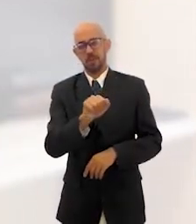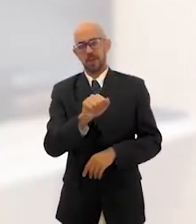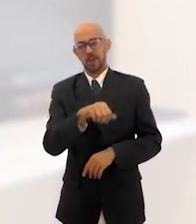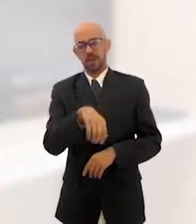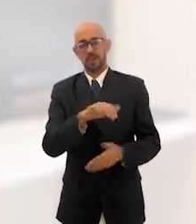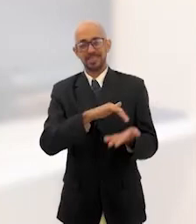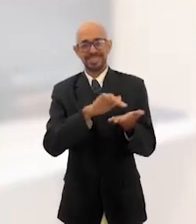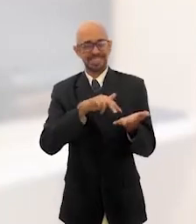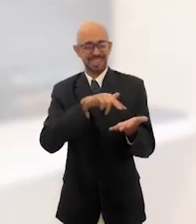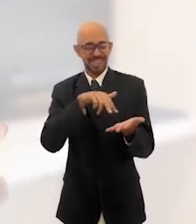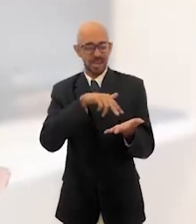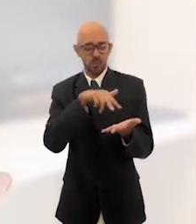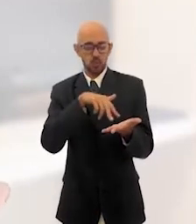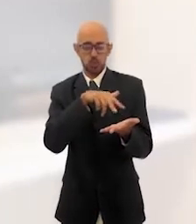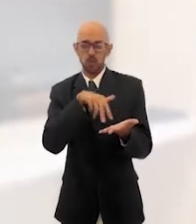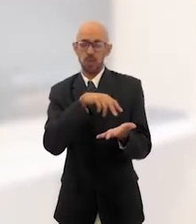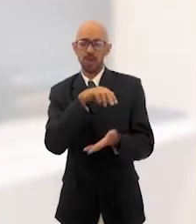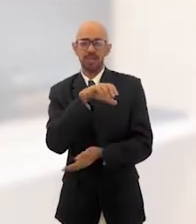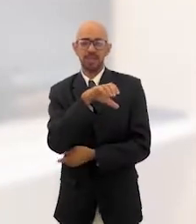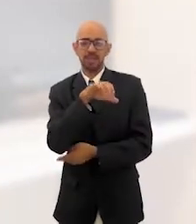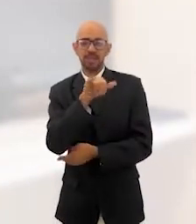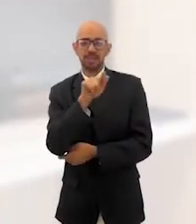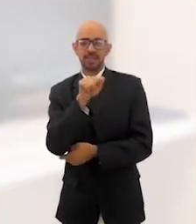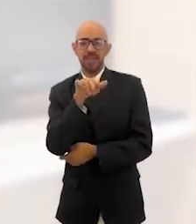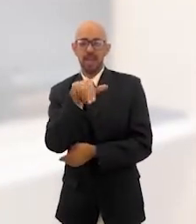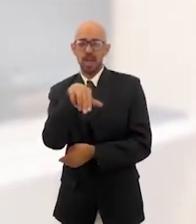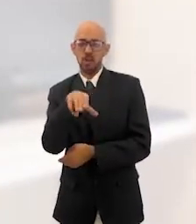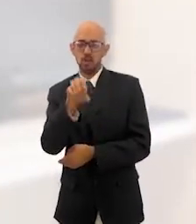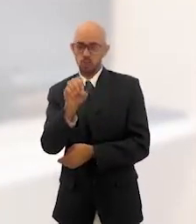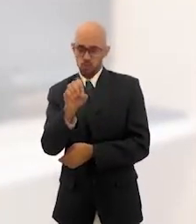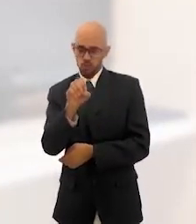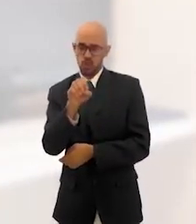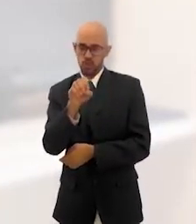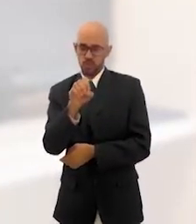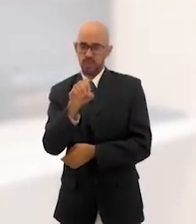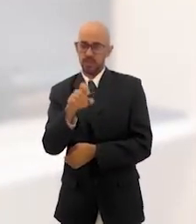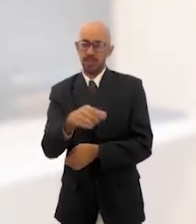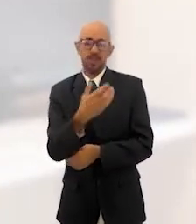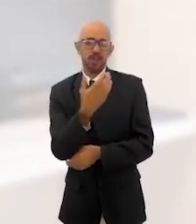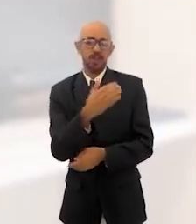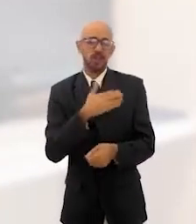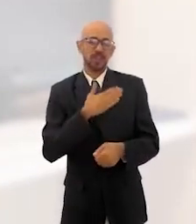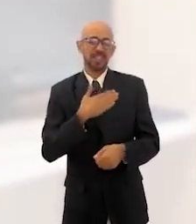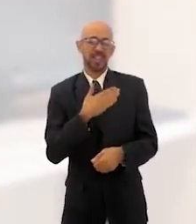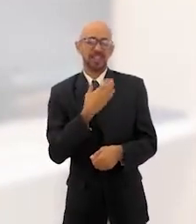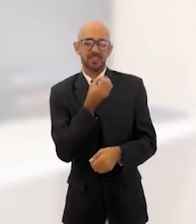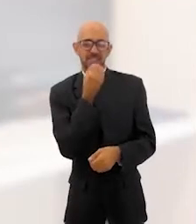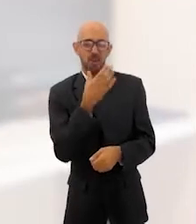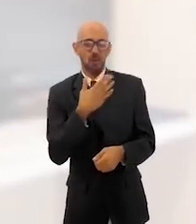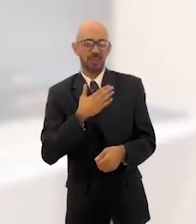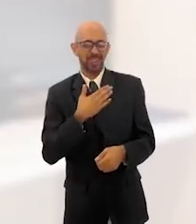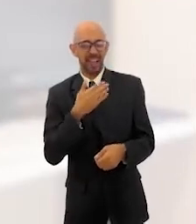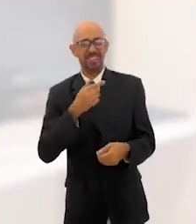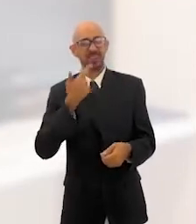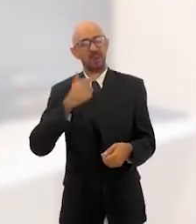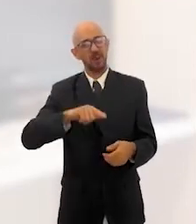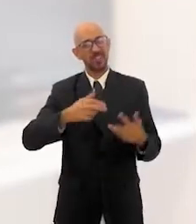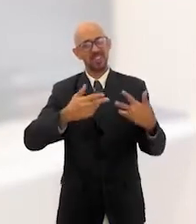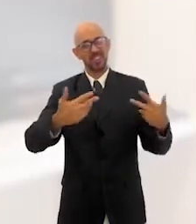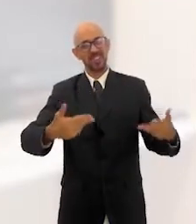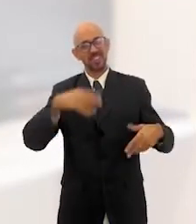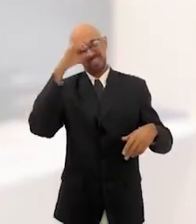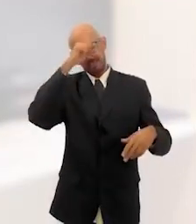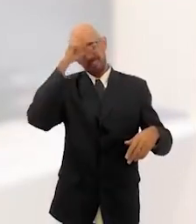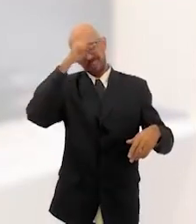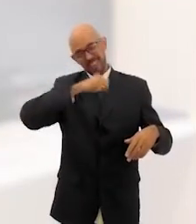Cigano, a gente vai entender o porquê desse Moa Cigano. Eu queria que você contasse um outro ditado, uma história